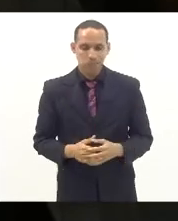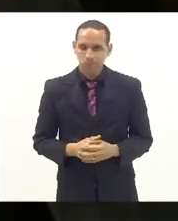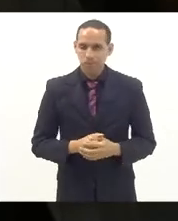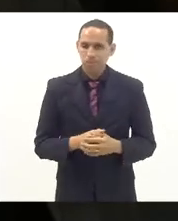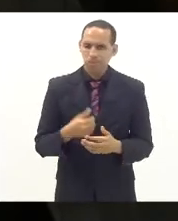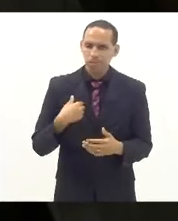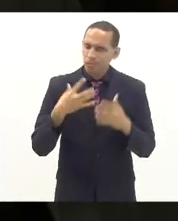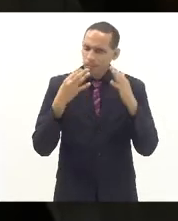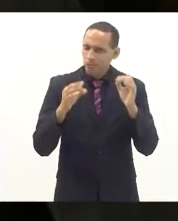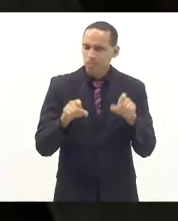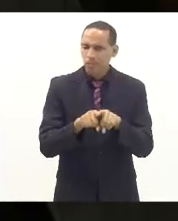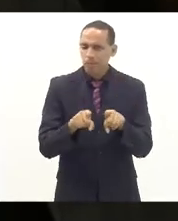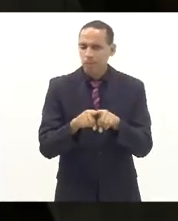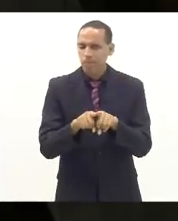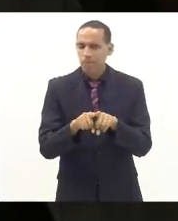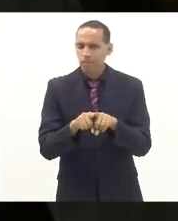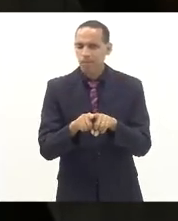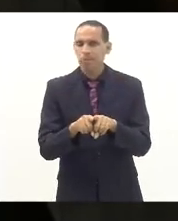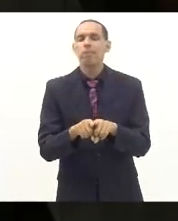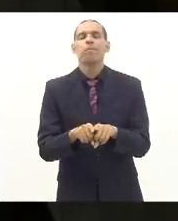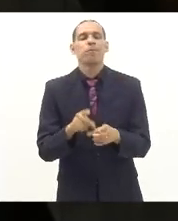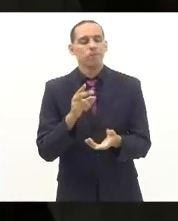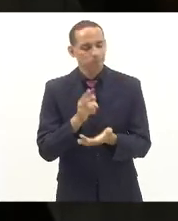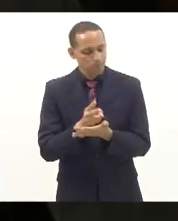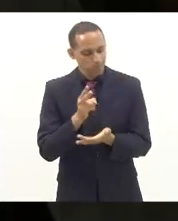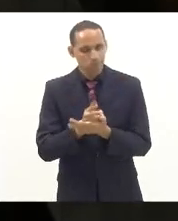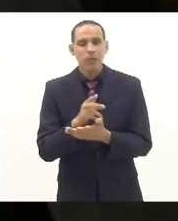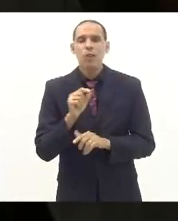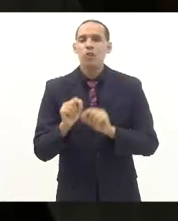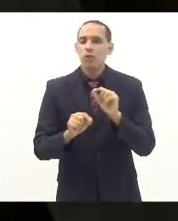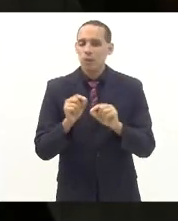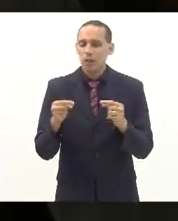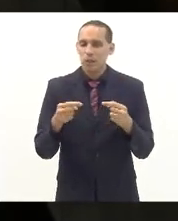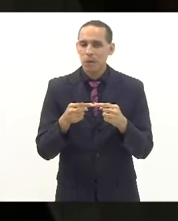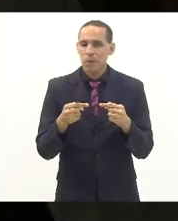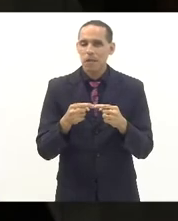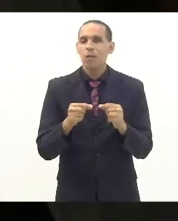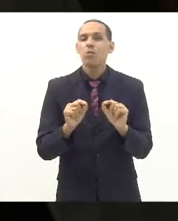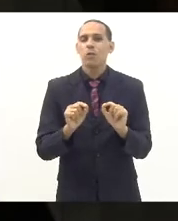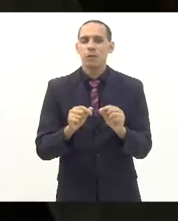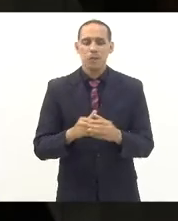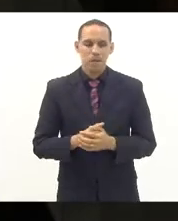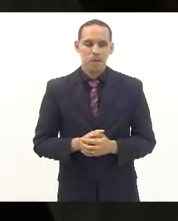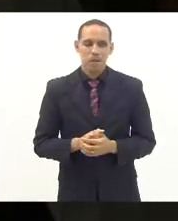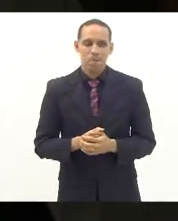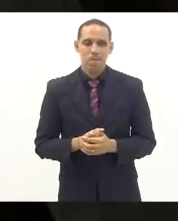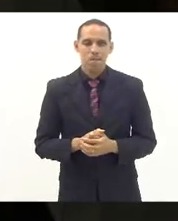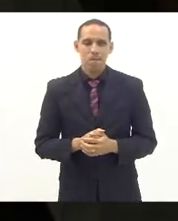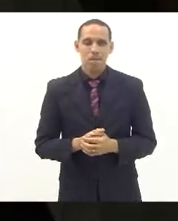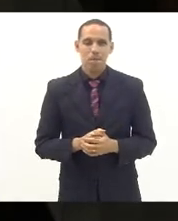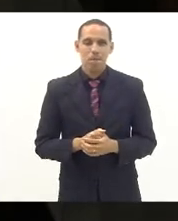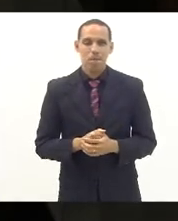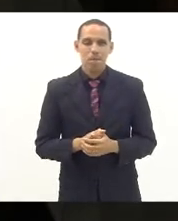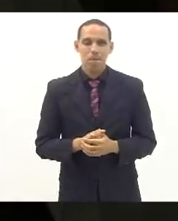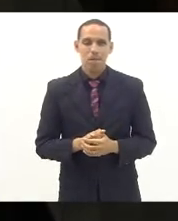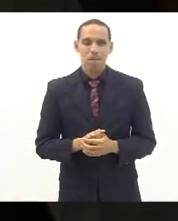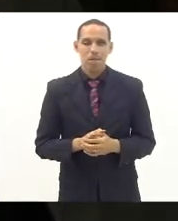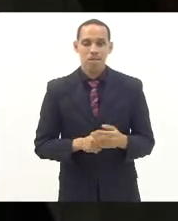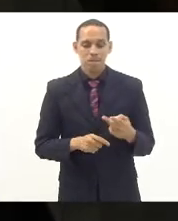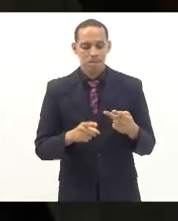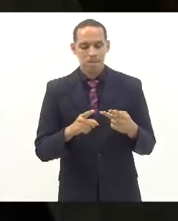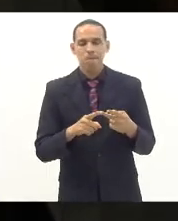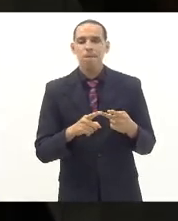ressaltar ainda nesta linha é desrespeito desrespeito ao